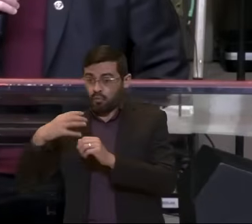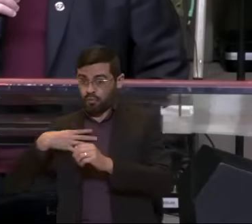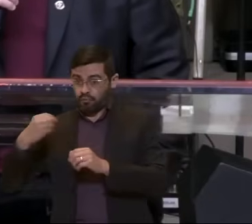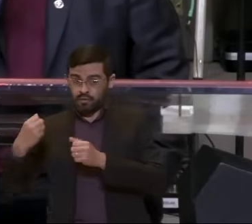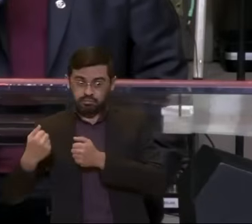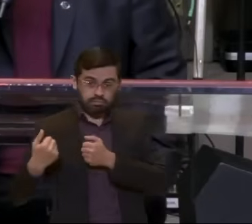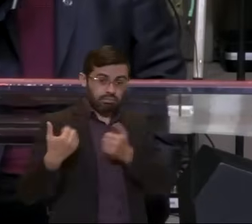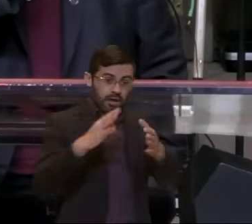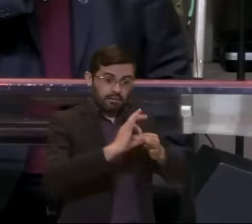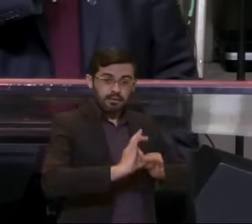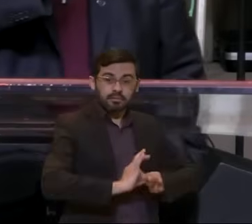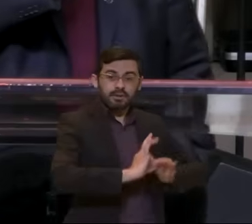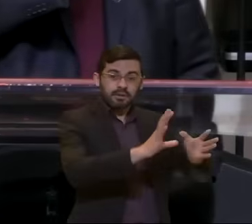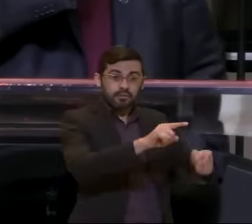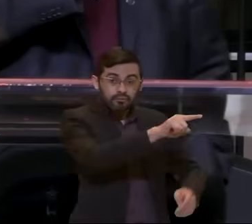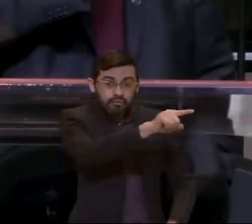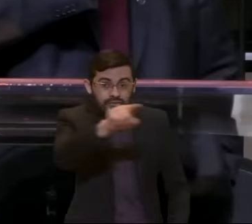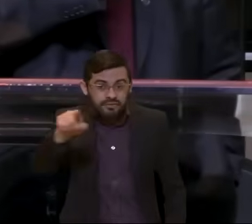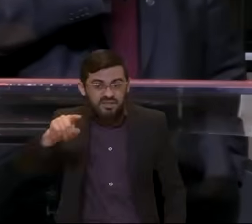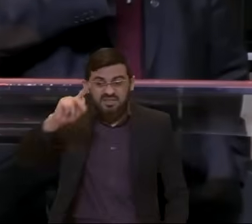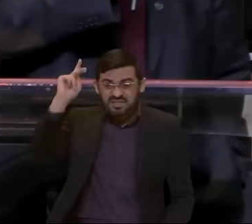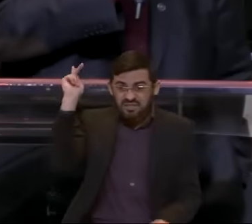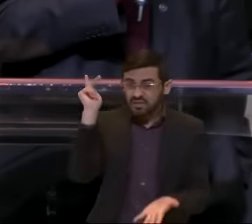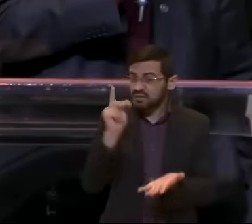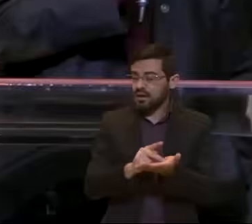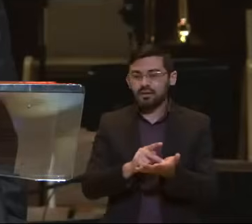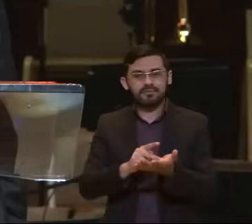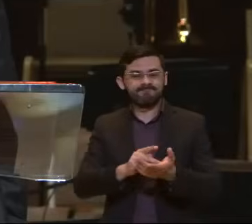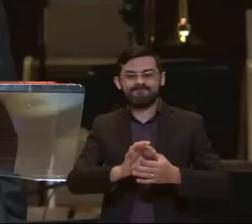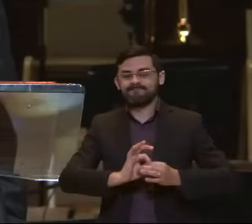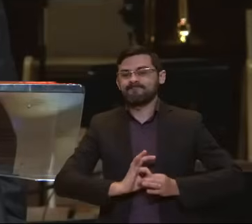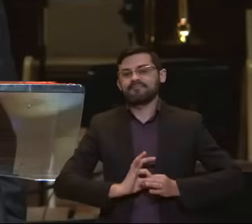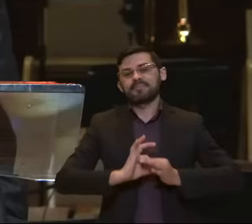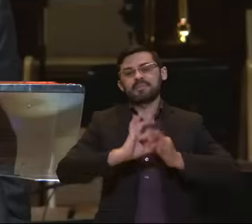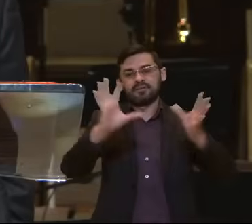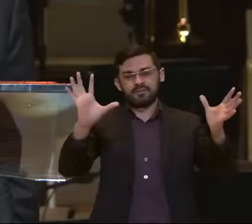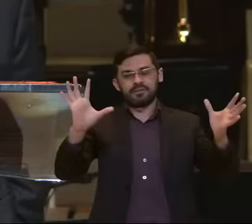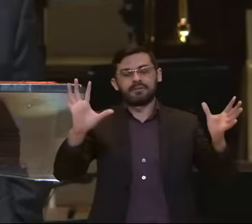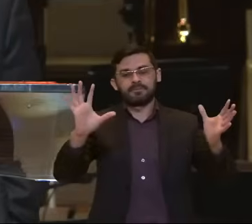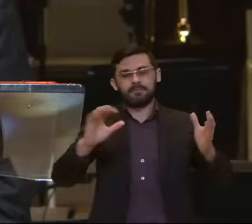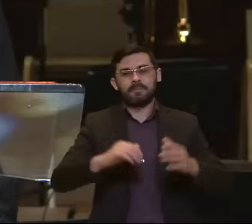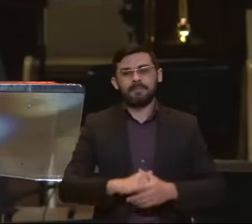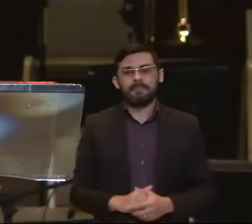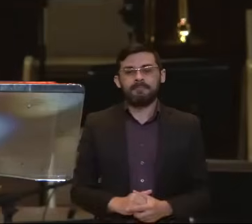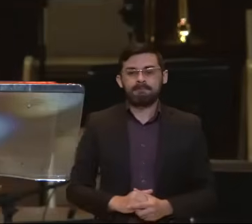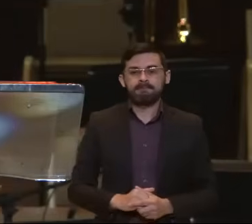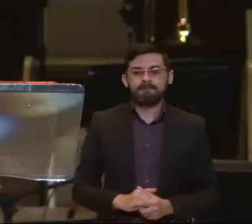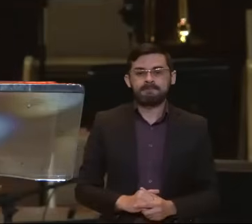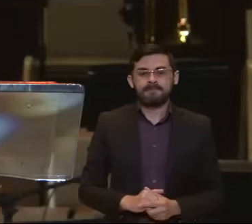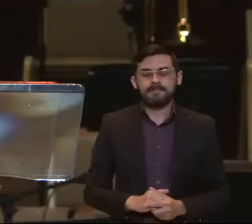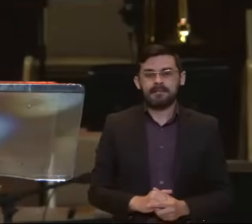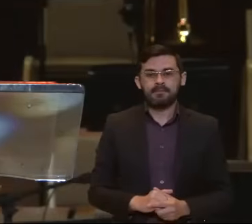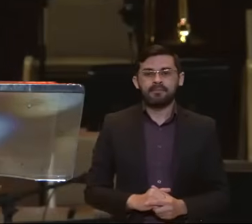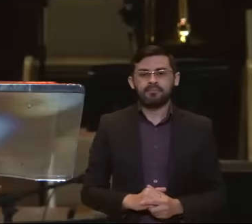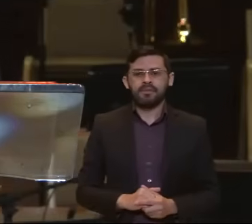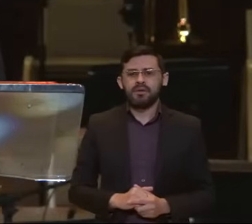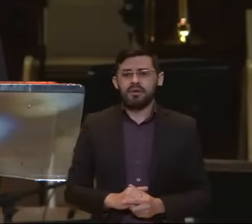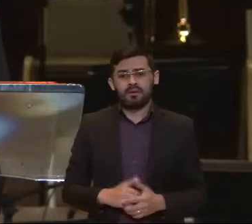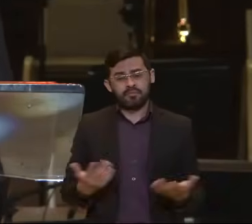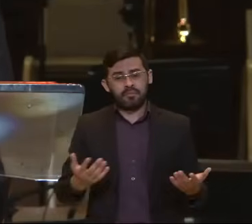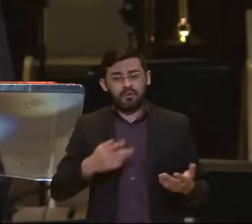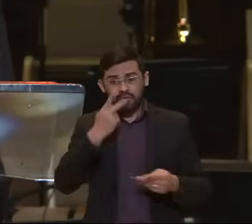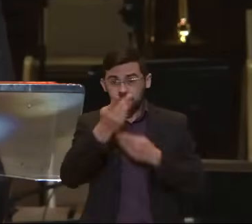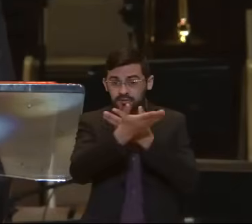vocês serão verdadeiramente livres. Eu não quero dizer que a gente não sente